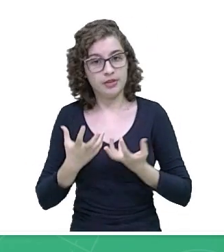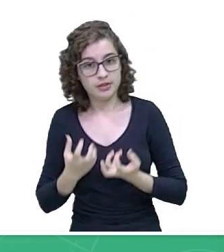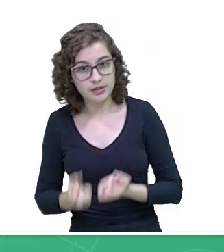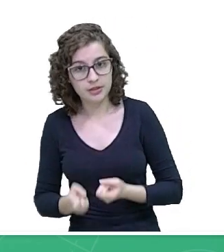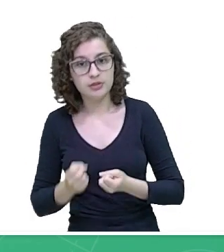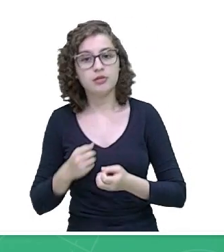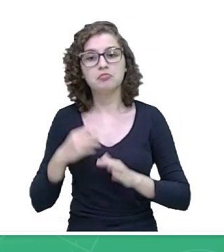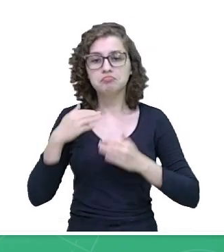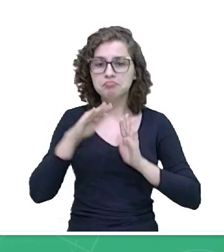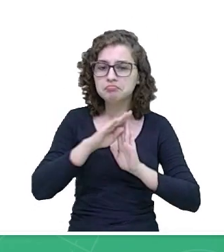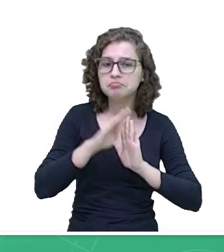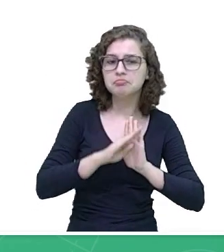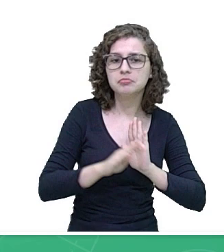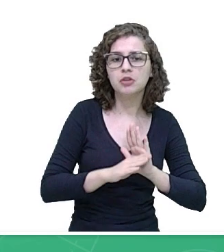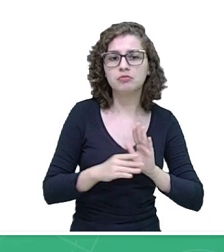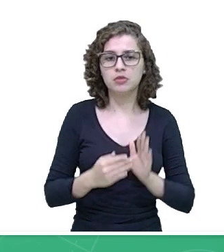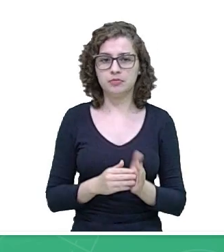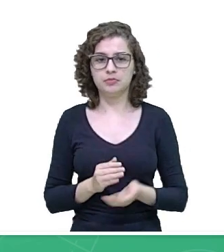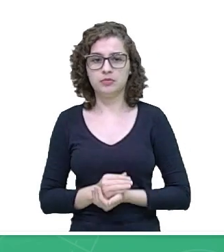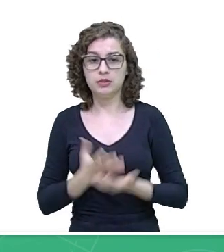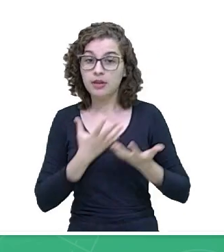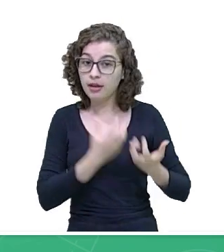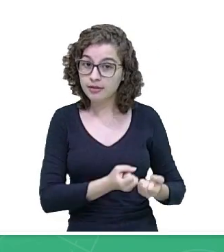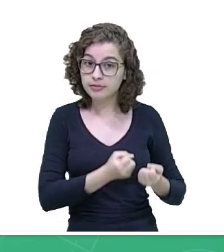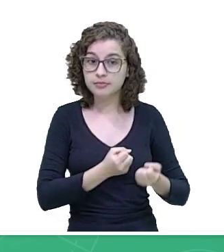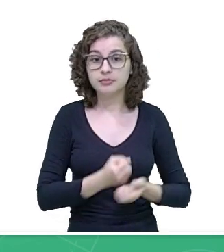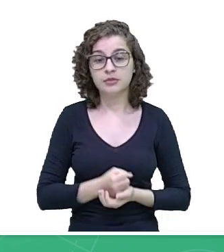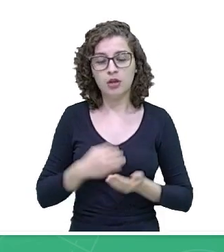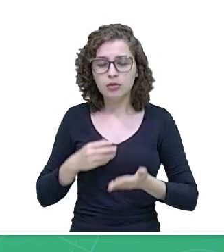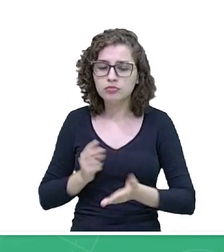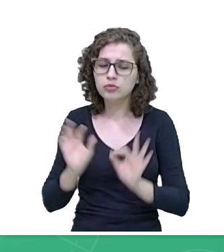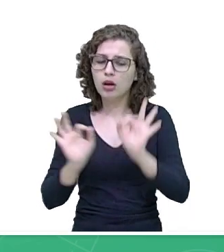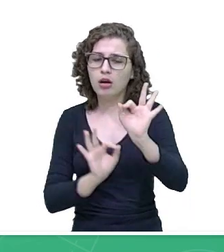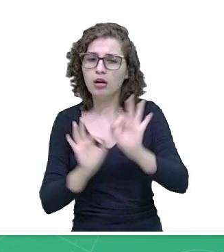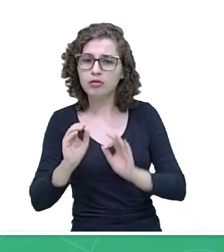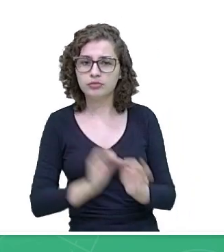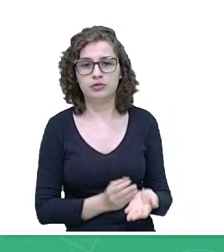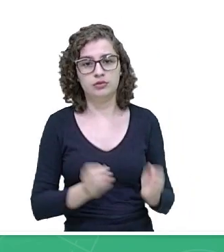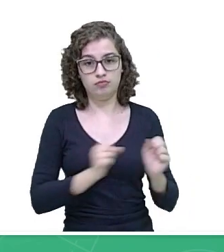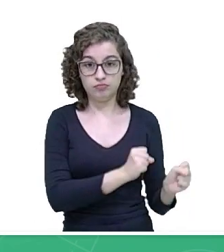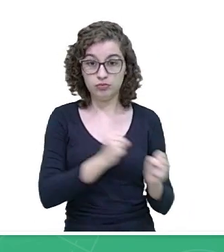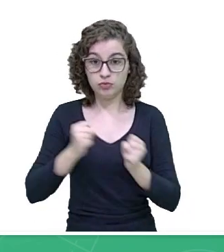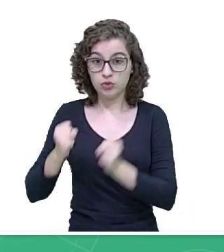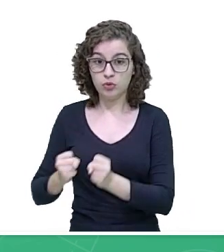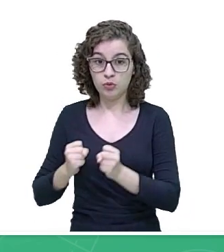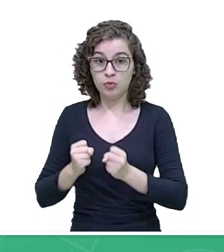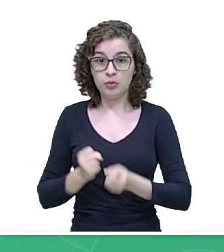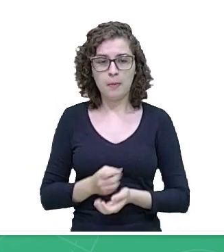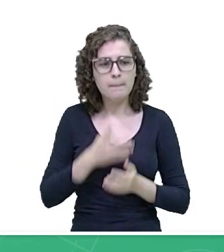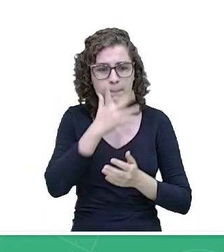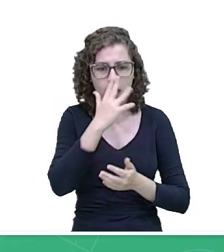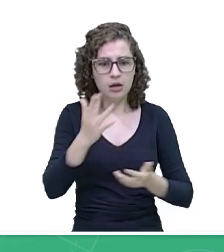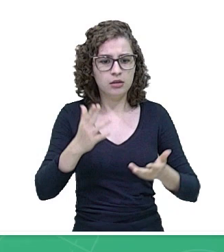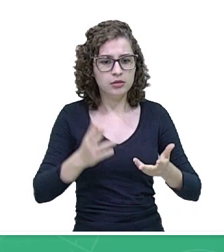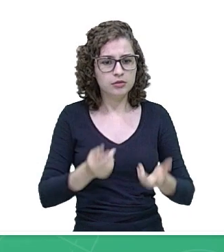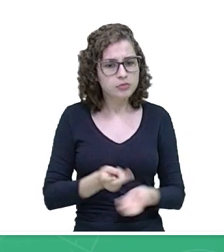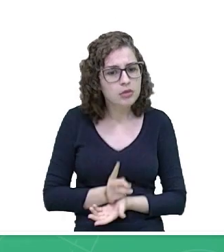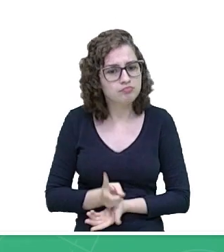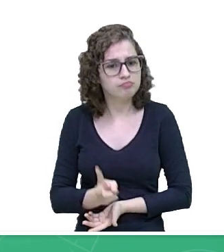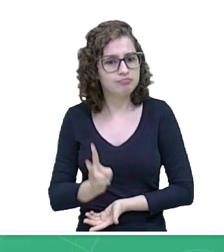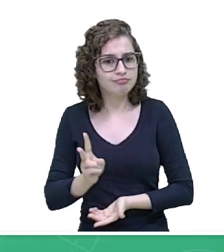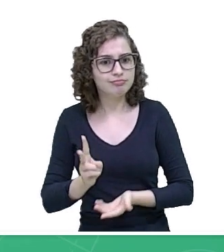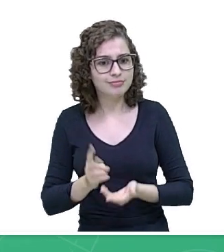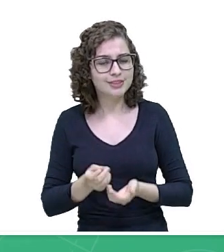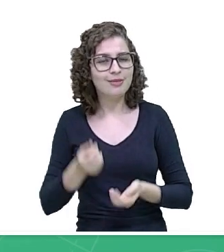tais princípios e organizando seus poderes de tal forma que ele pareça ter maior probabilidade